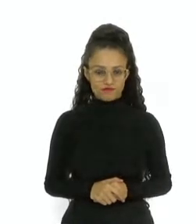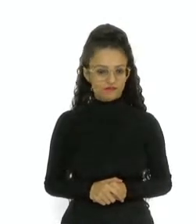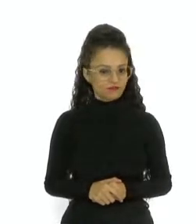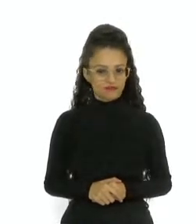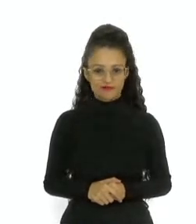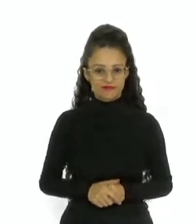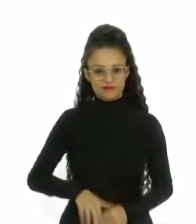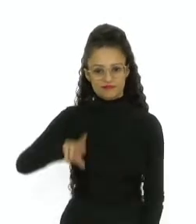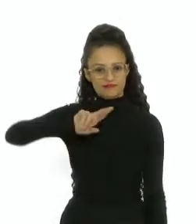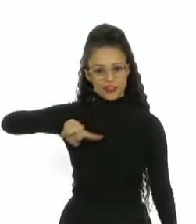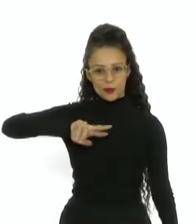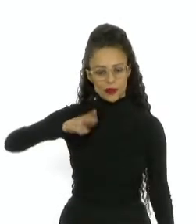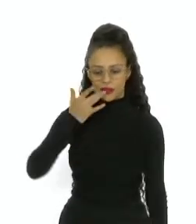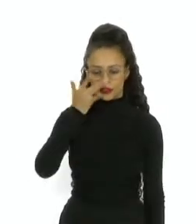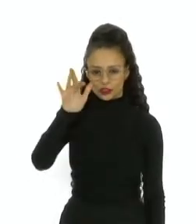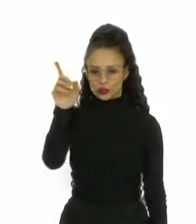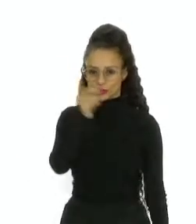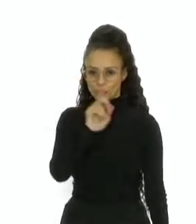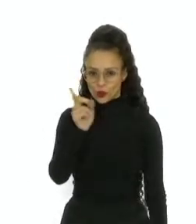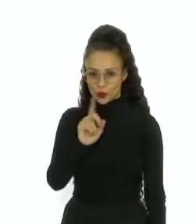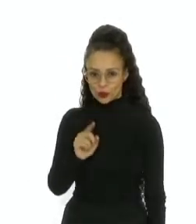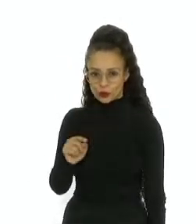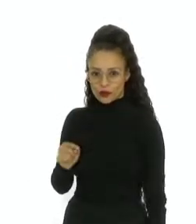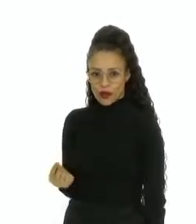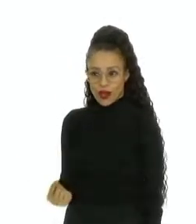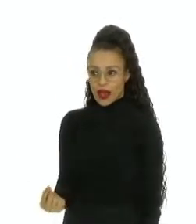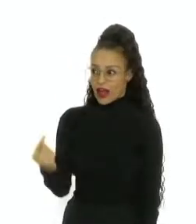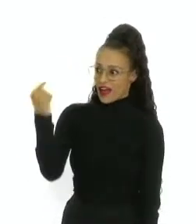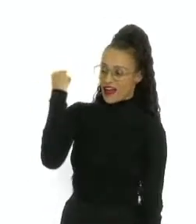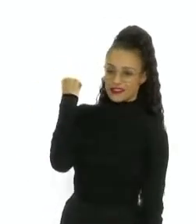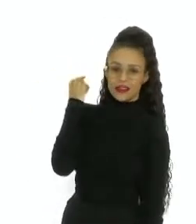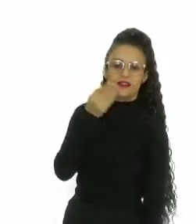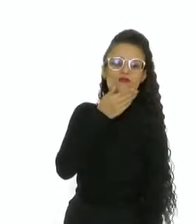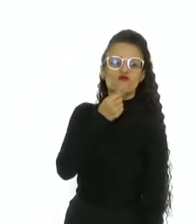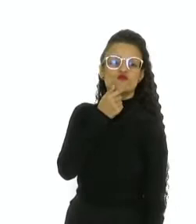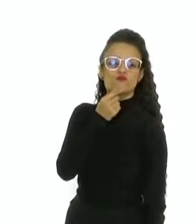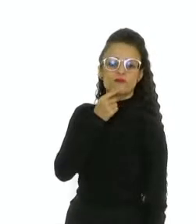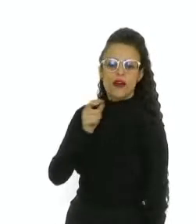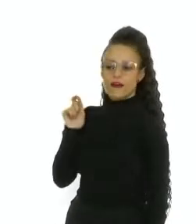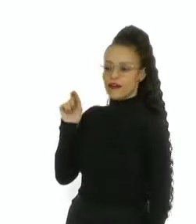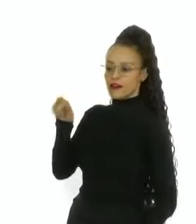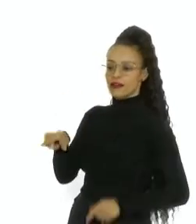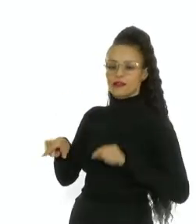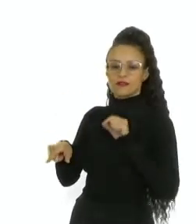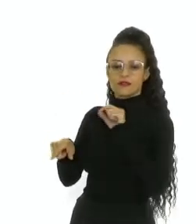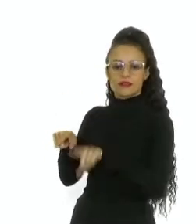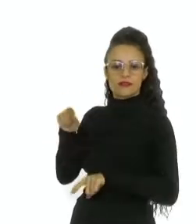Não, não era um tesouro. Colocado atrás de mim, um garoto atirava